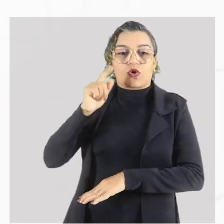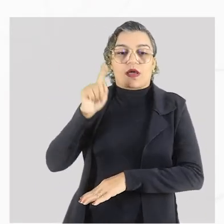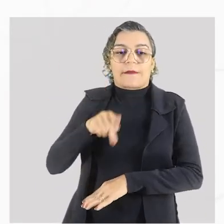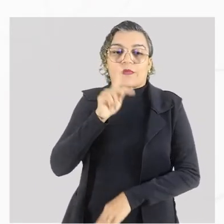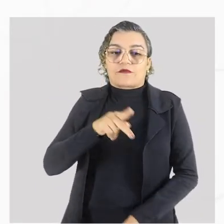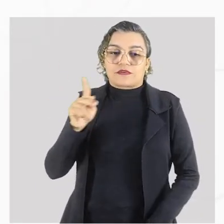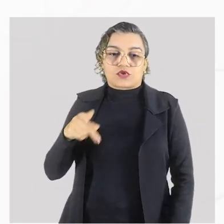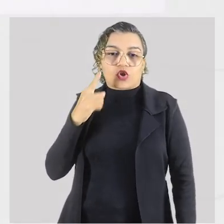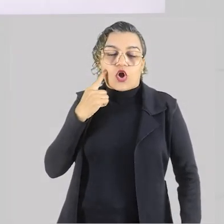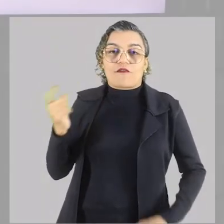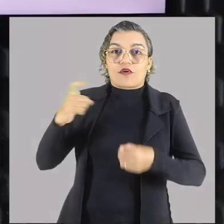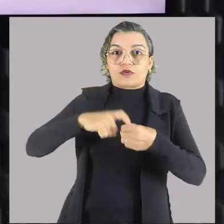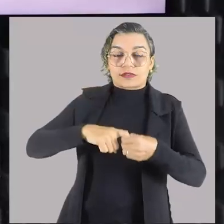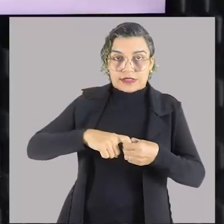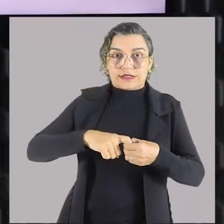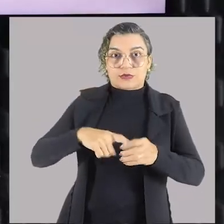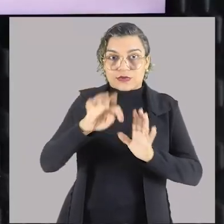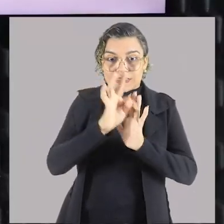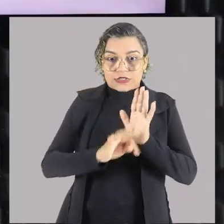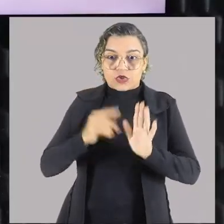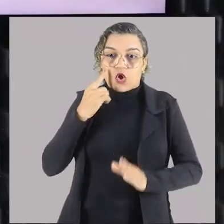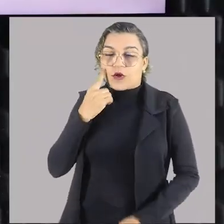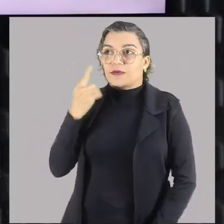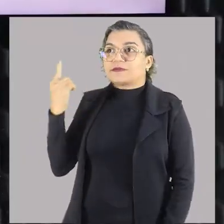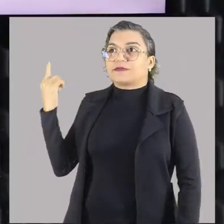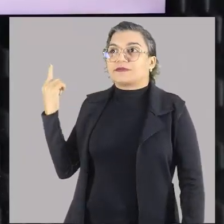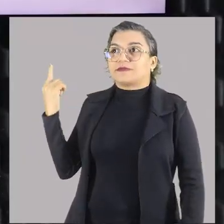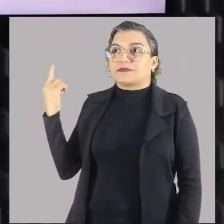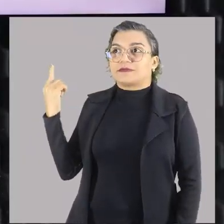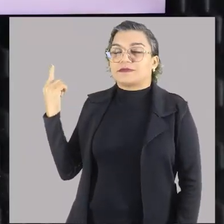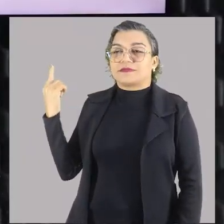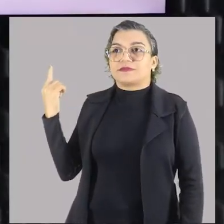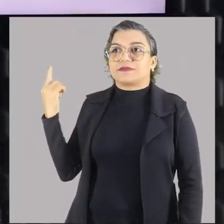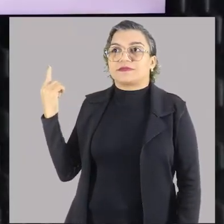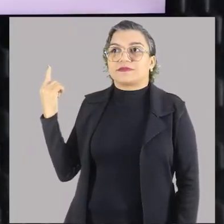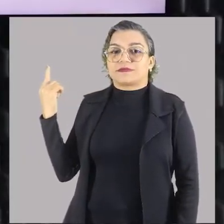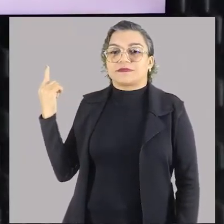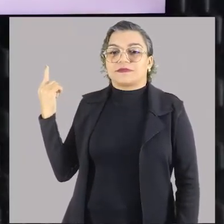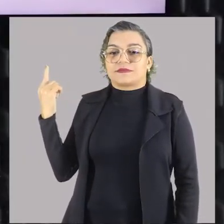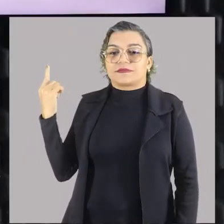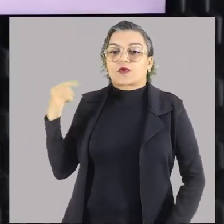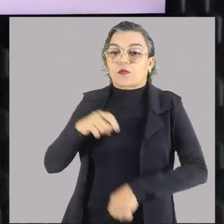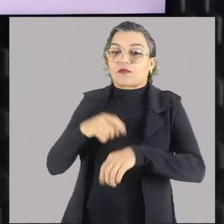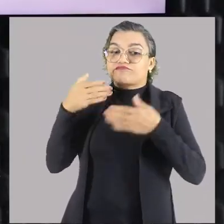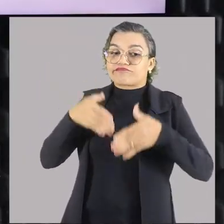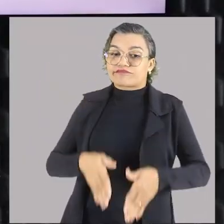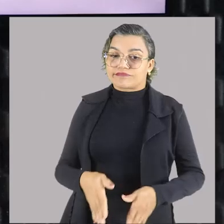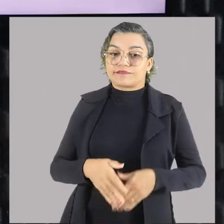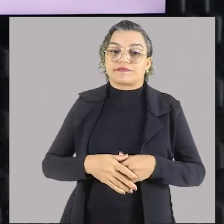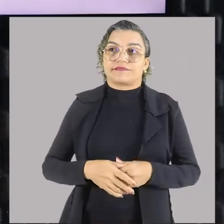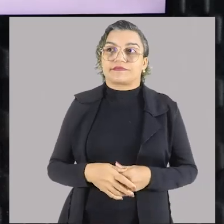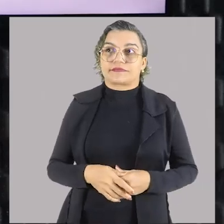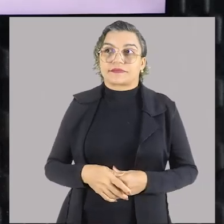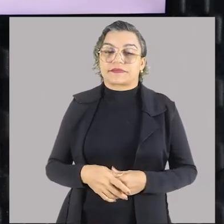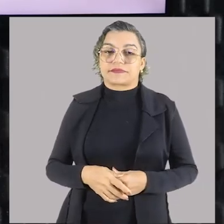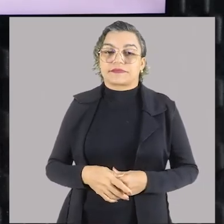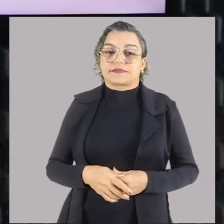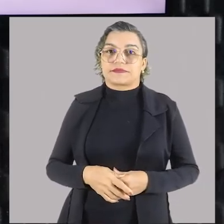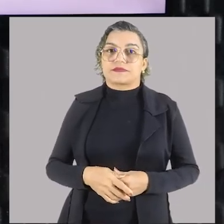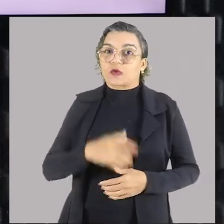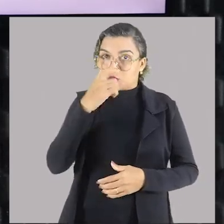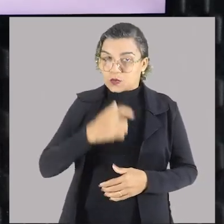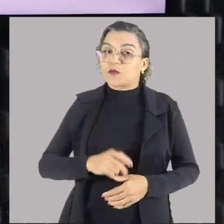everybody. Olá, pessoal. Em inglês, eu posso usar everybody ou eu posso usar everyone. As duas palavras significam a